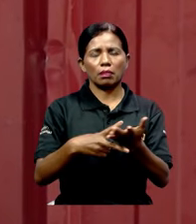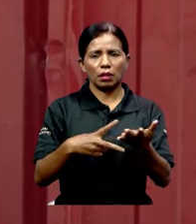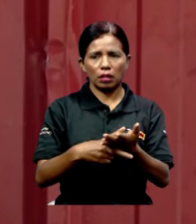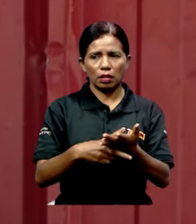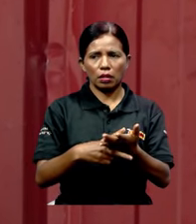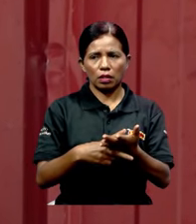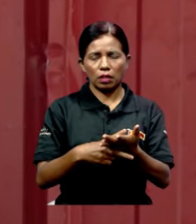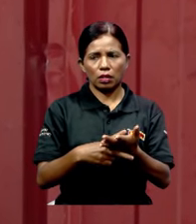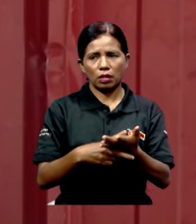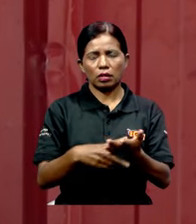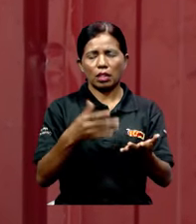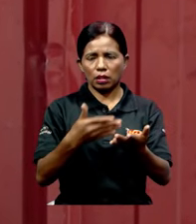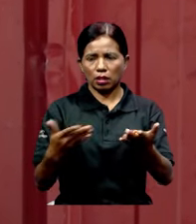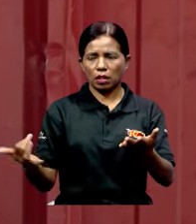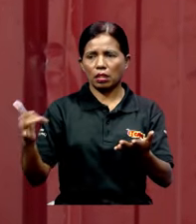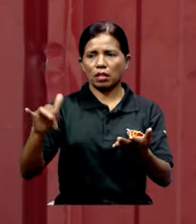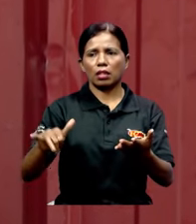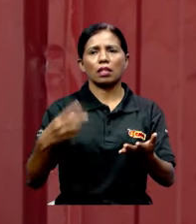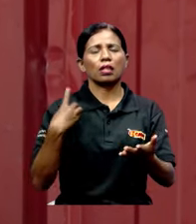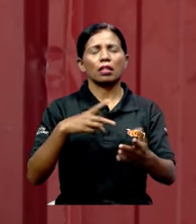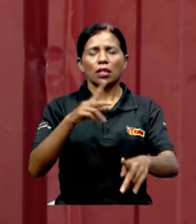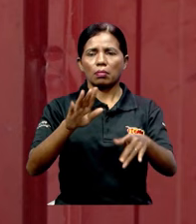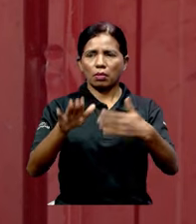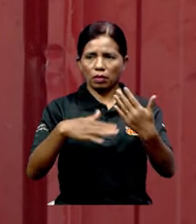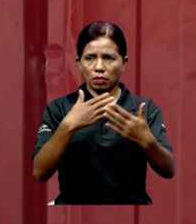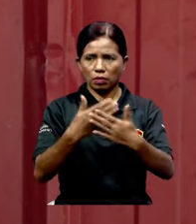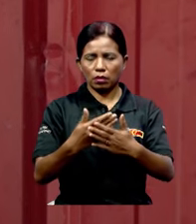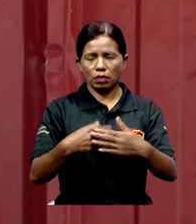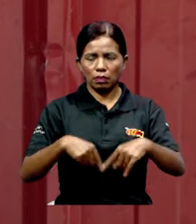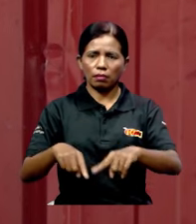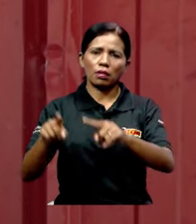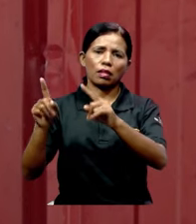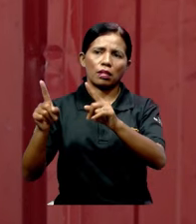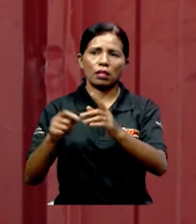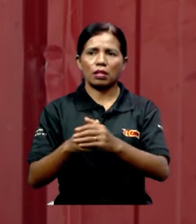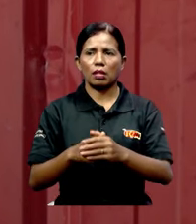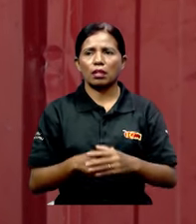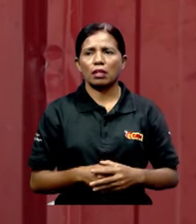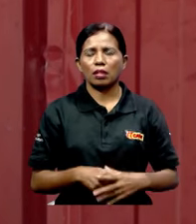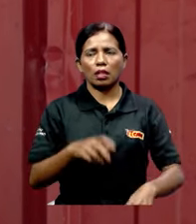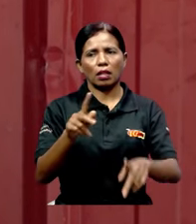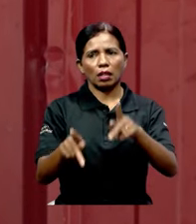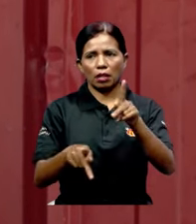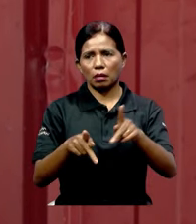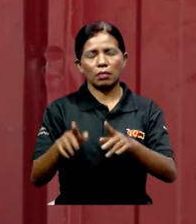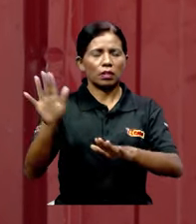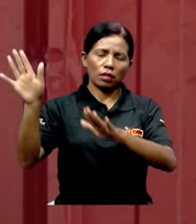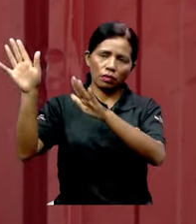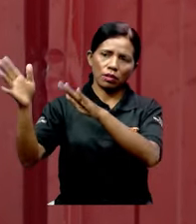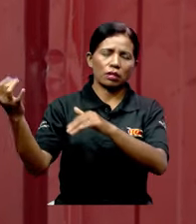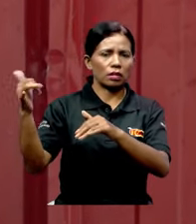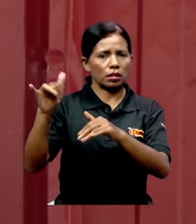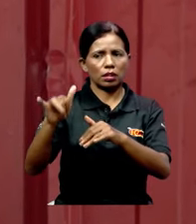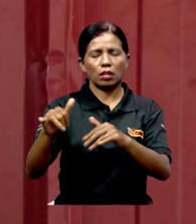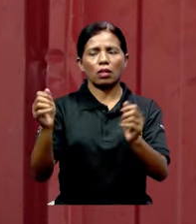iha sasang ser ne para ita na komunidade sene dala rumah balung ne apalagi itu nak kumdar se area rural neba. Sira nebe